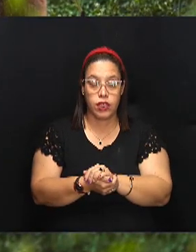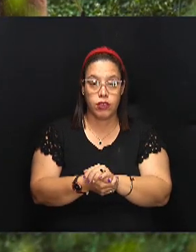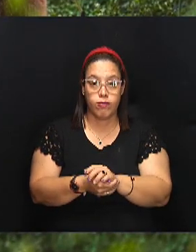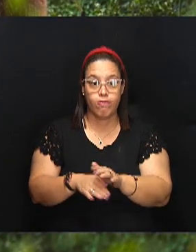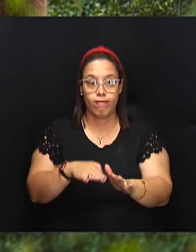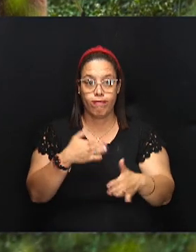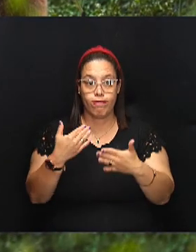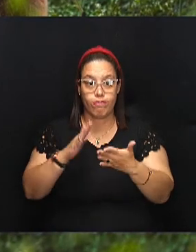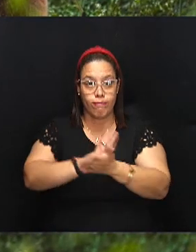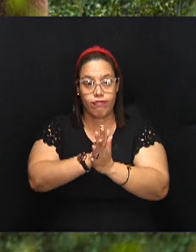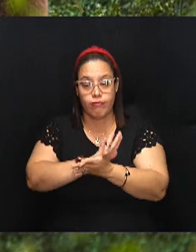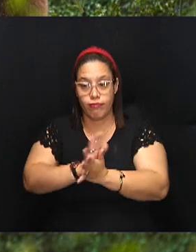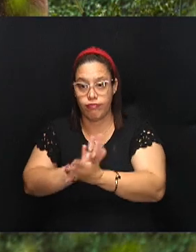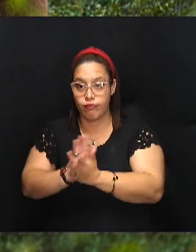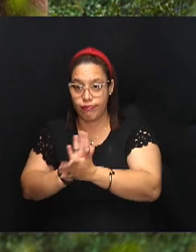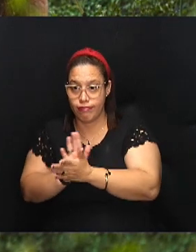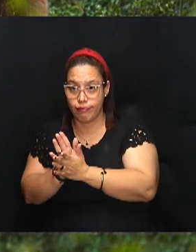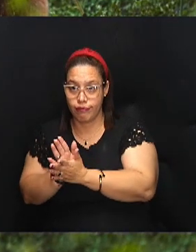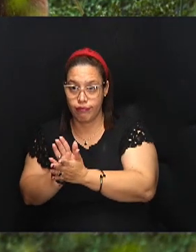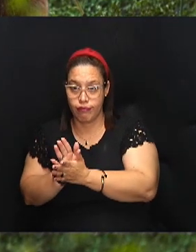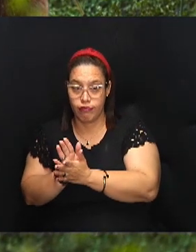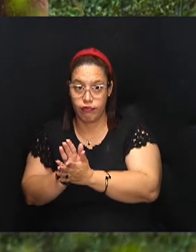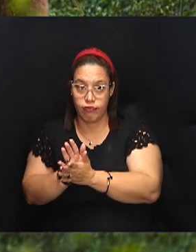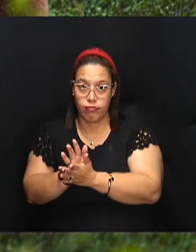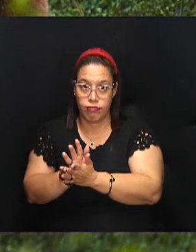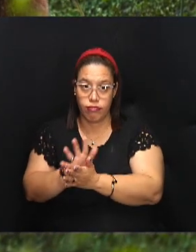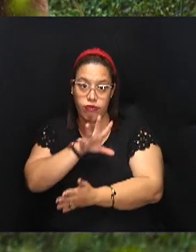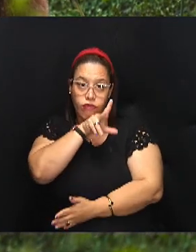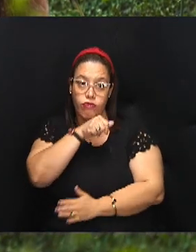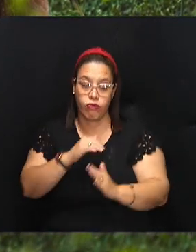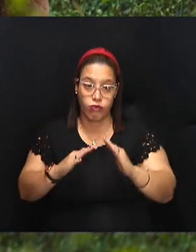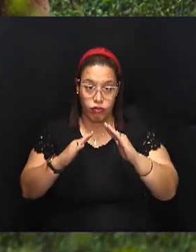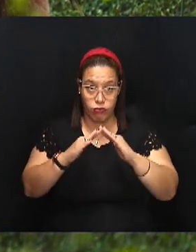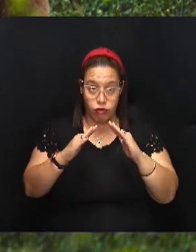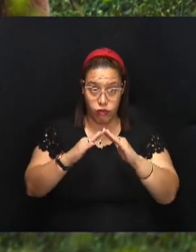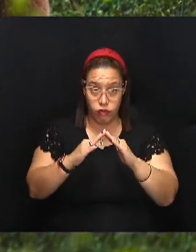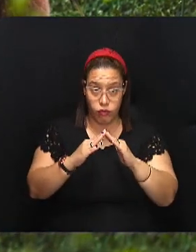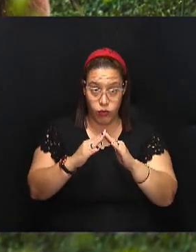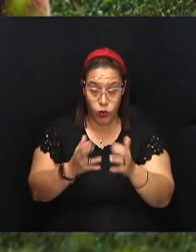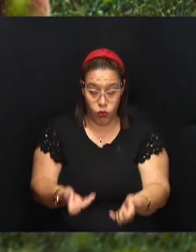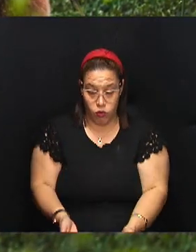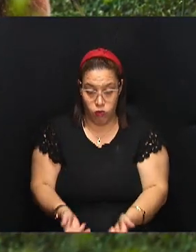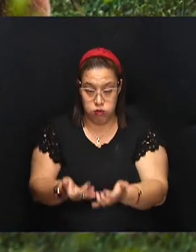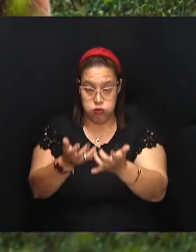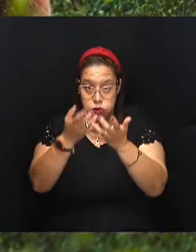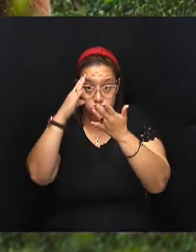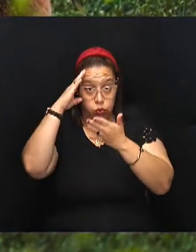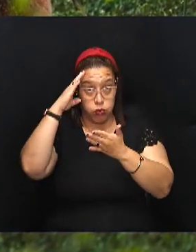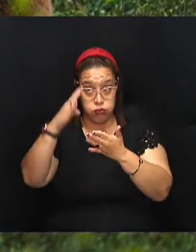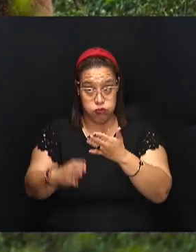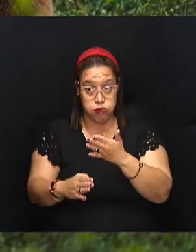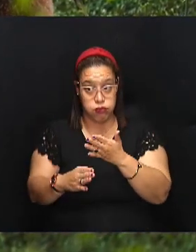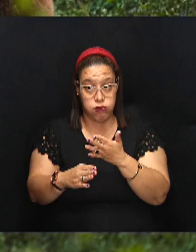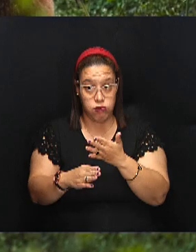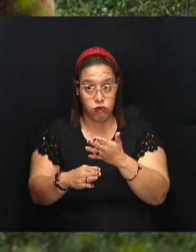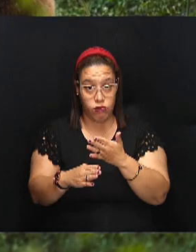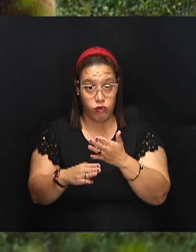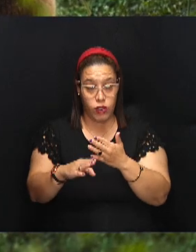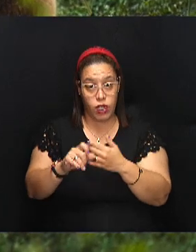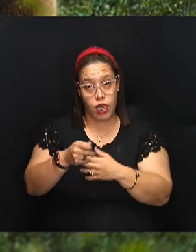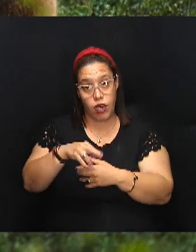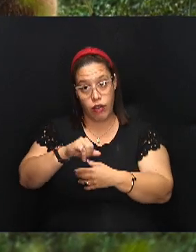caça, a retaliação por predação de animais domésticos, queimadas, principalmente em